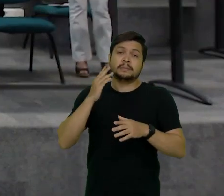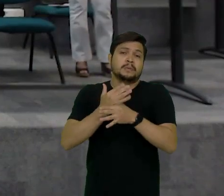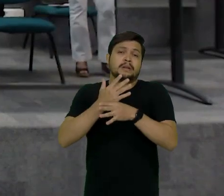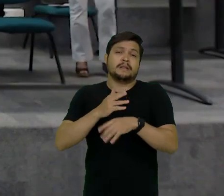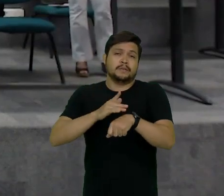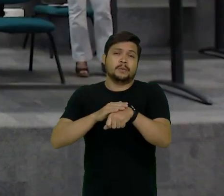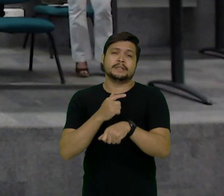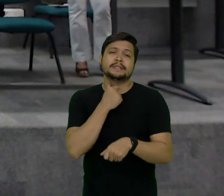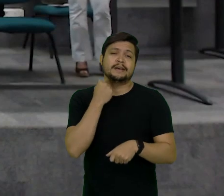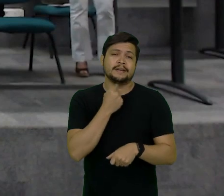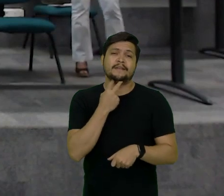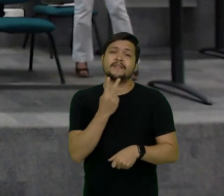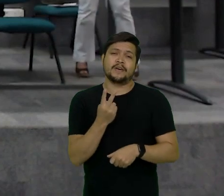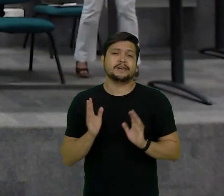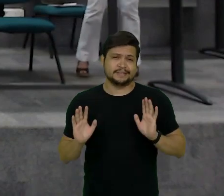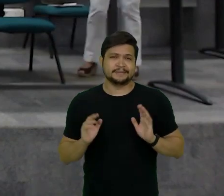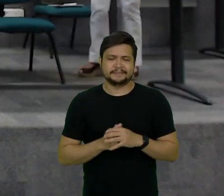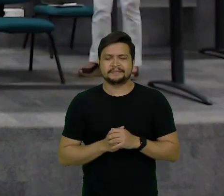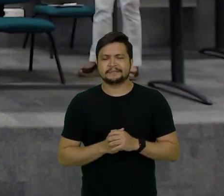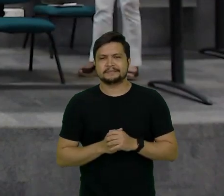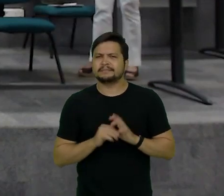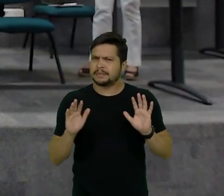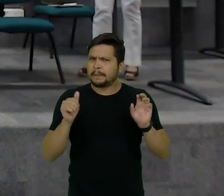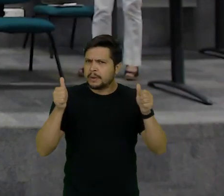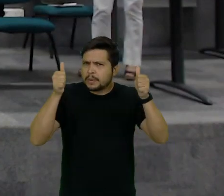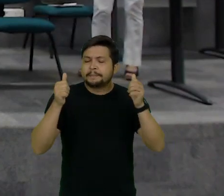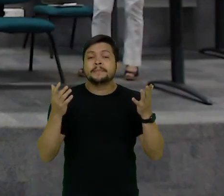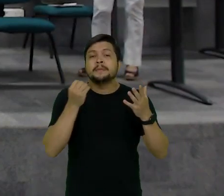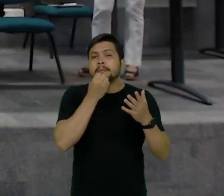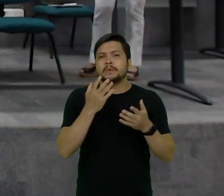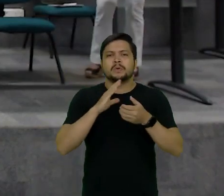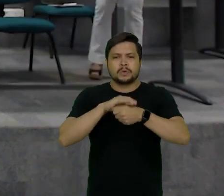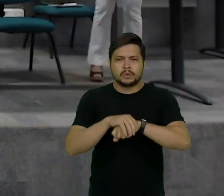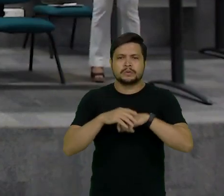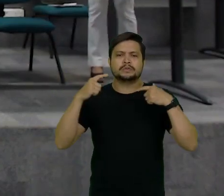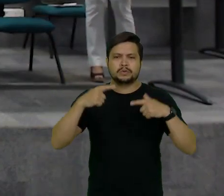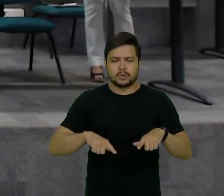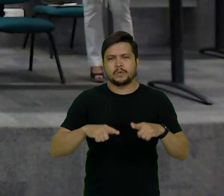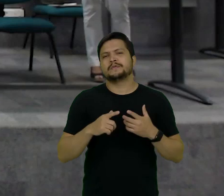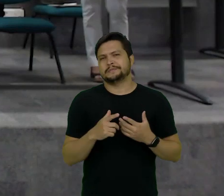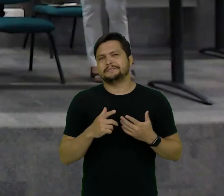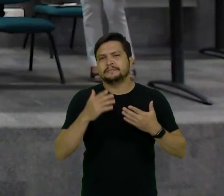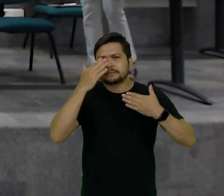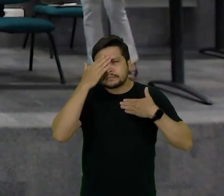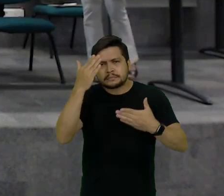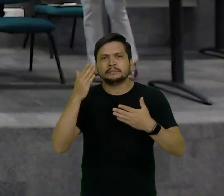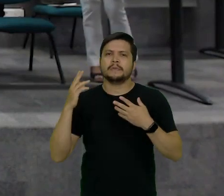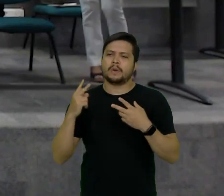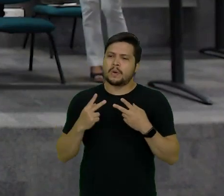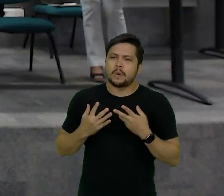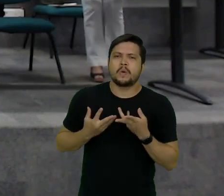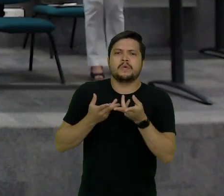falar. Se eu ficar meio ruim aí, vocês vão me perdoar. Mas boa noite de novo, pessoal. Obrigada